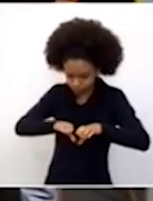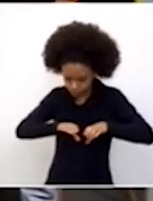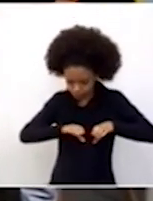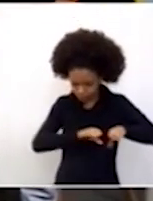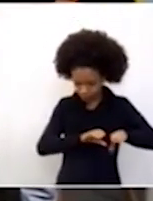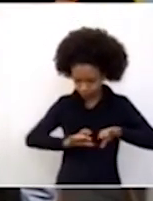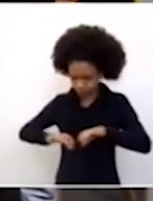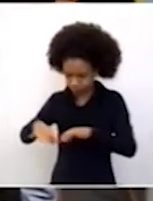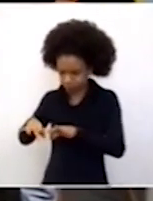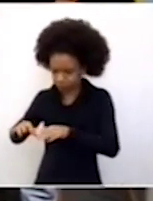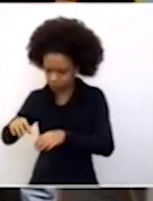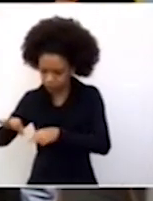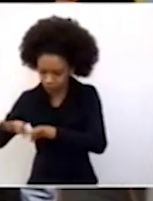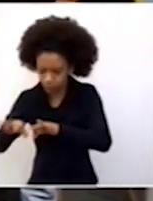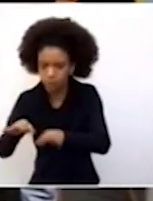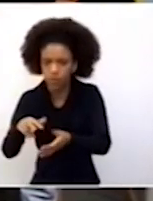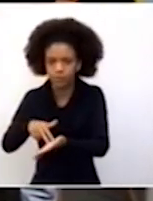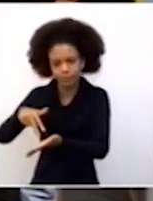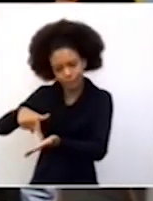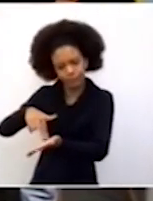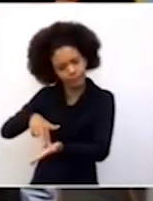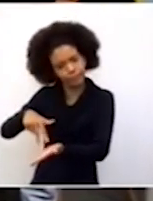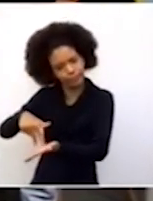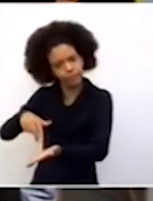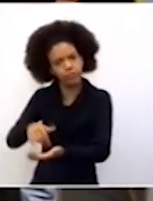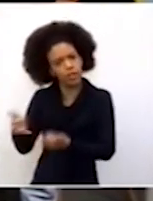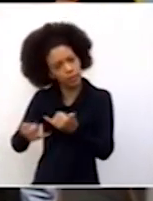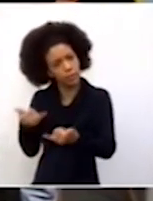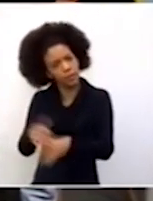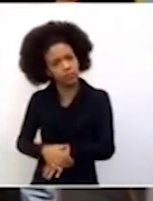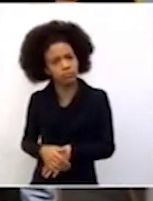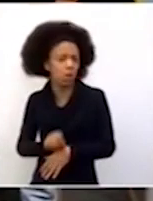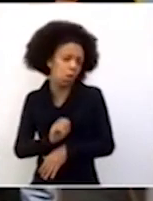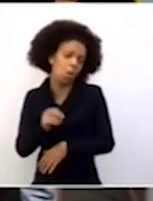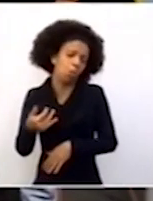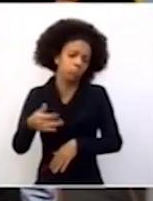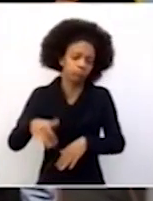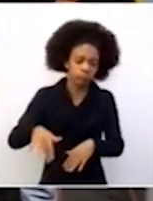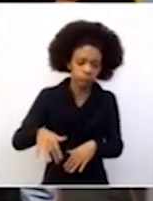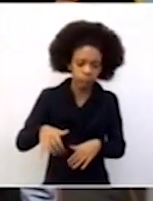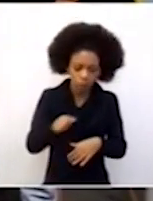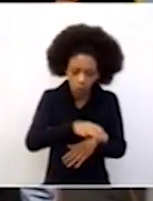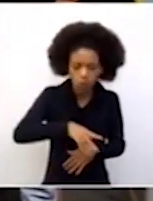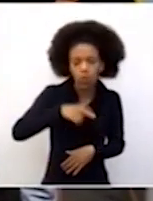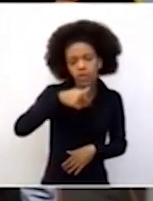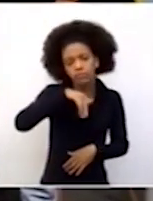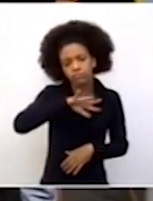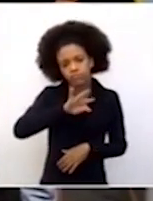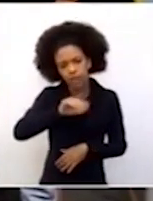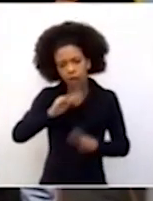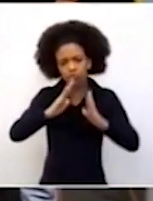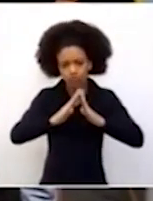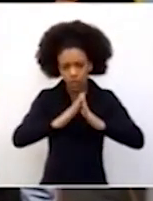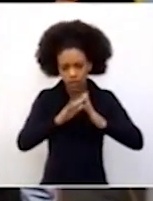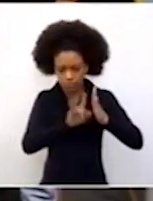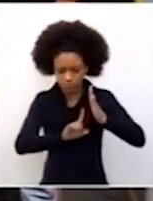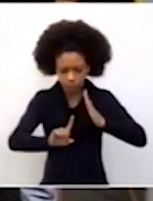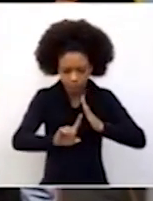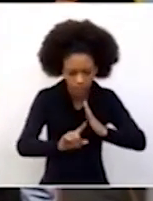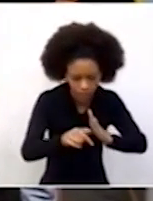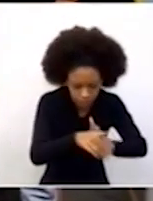ambiente que as crianças assim têm mais familiaridade e resgatar essas brincadeiras, né? Que assim acaba trazendo